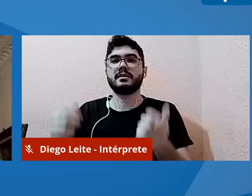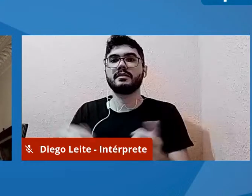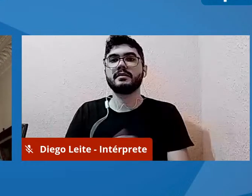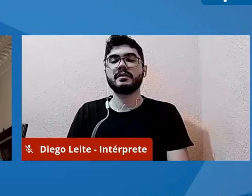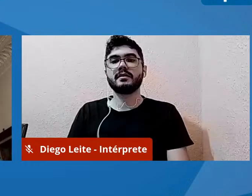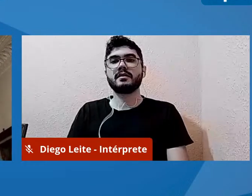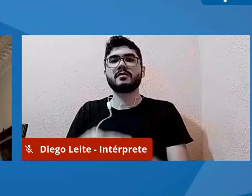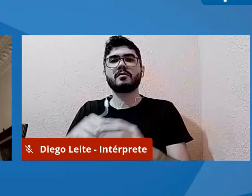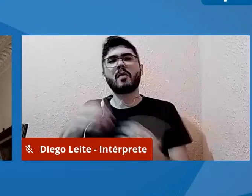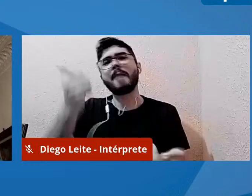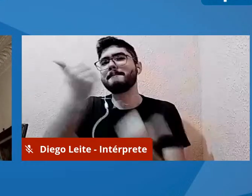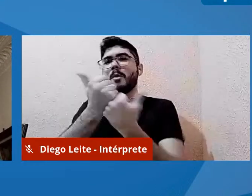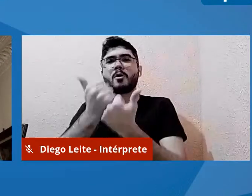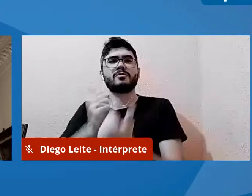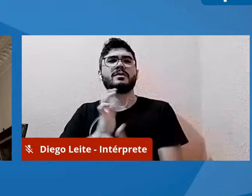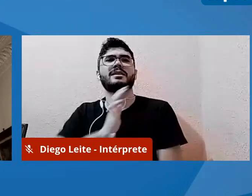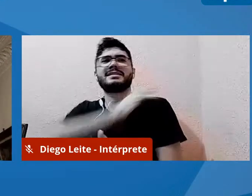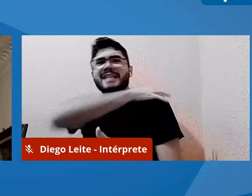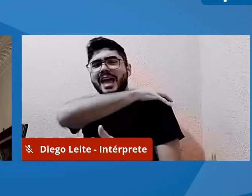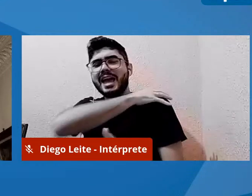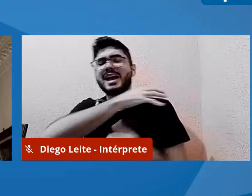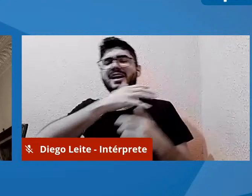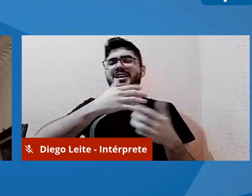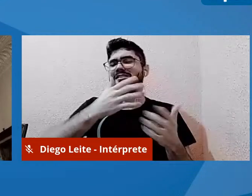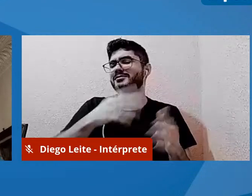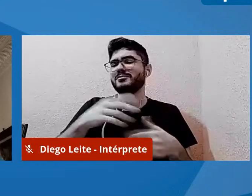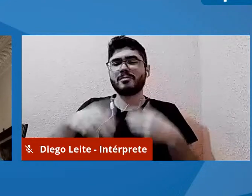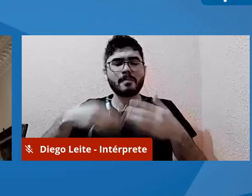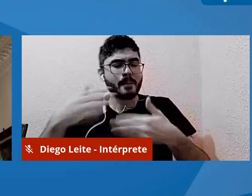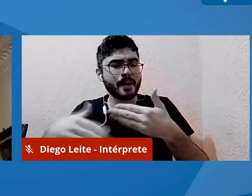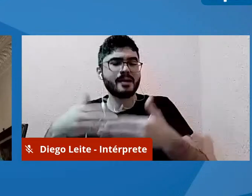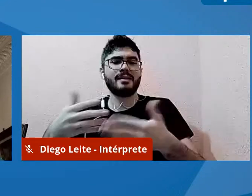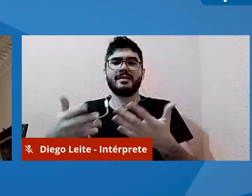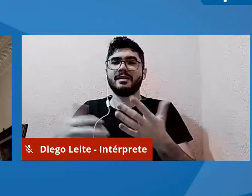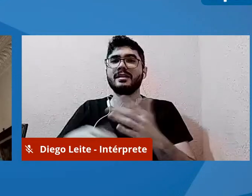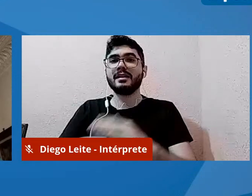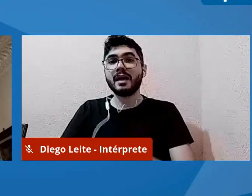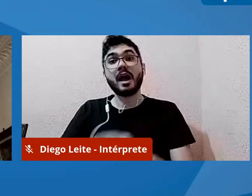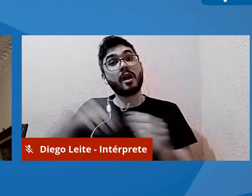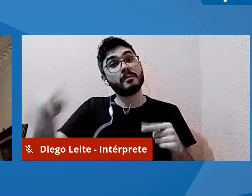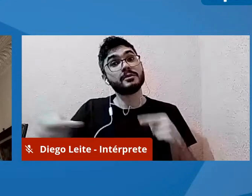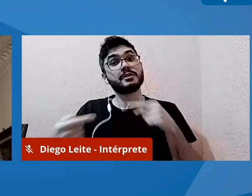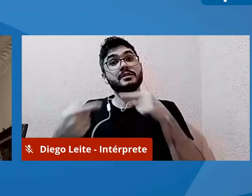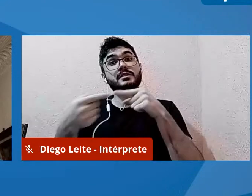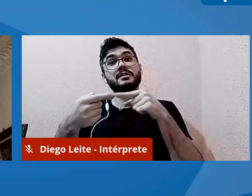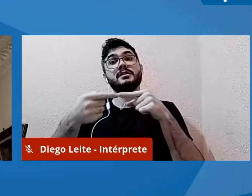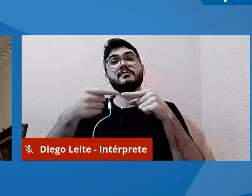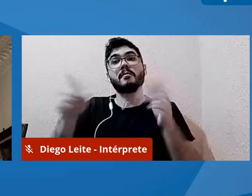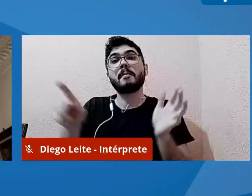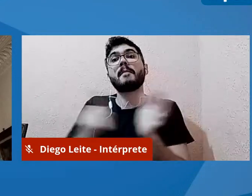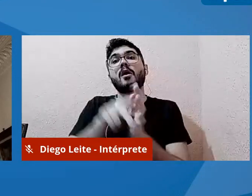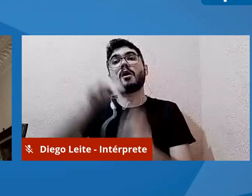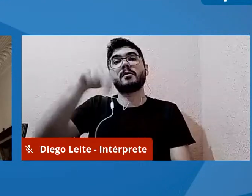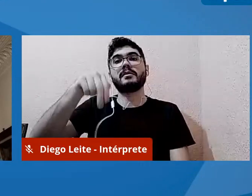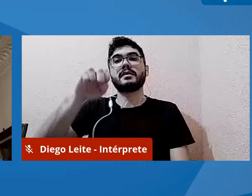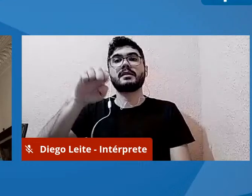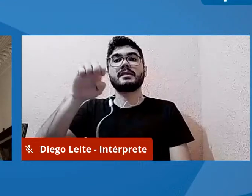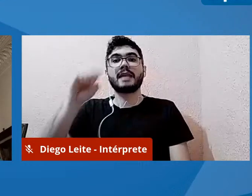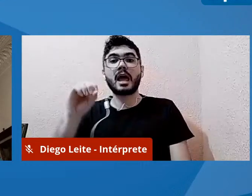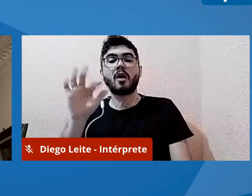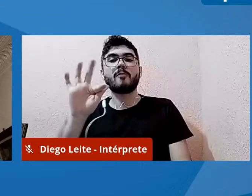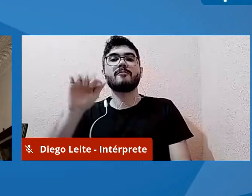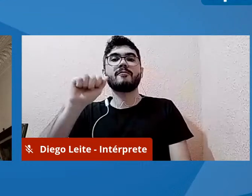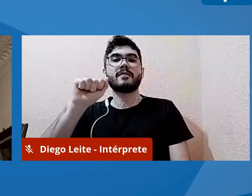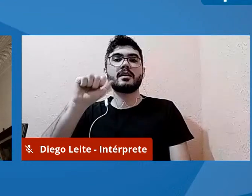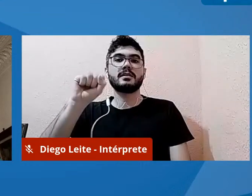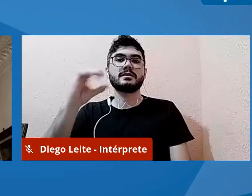etc. Bom, essas coisas. Então, esse é o objetivo dos neofascistas, é acabar